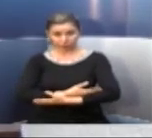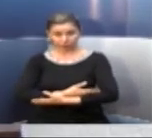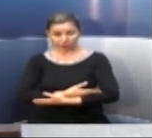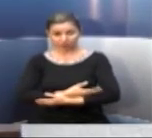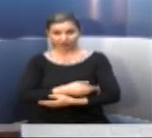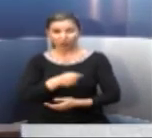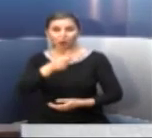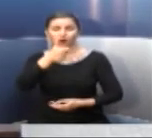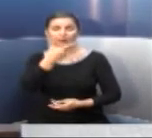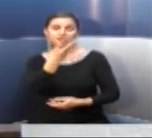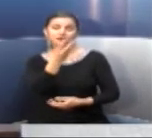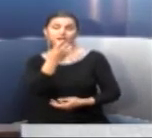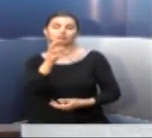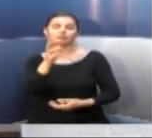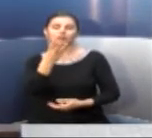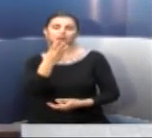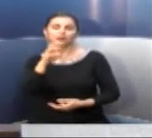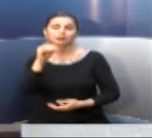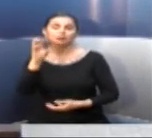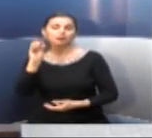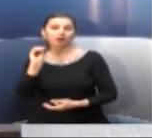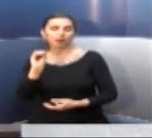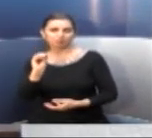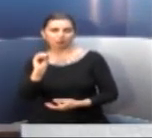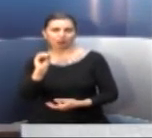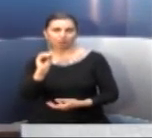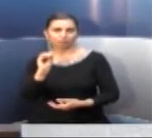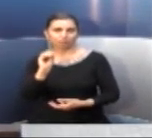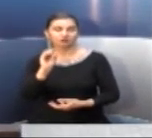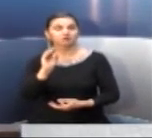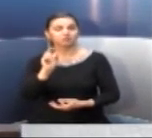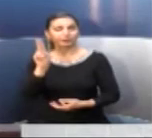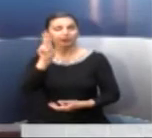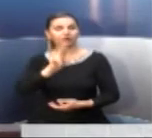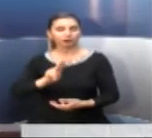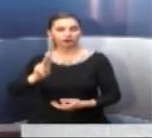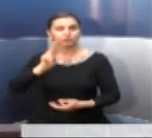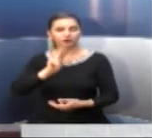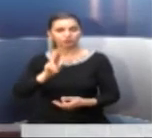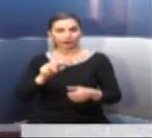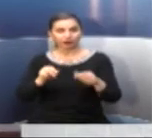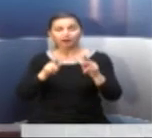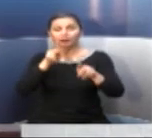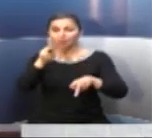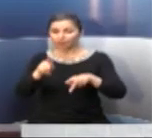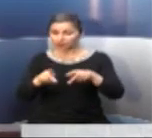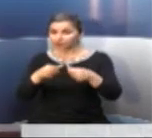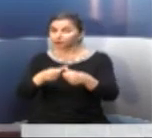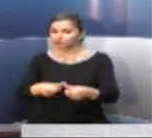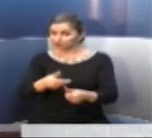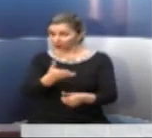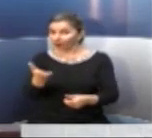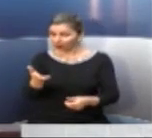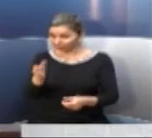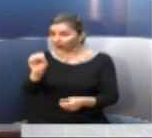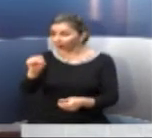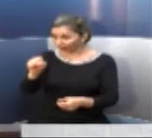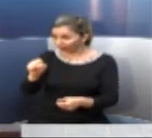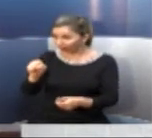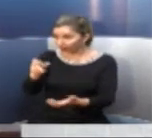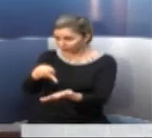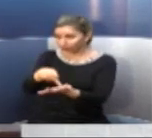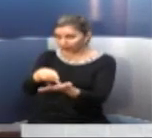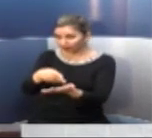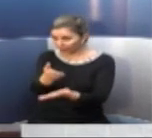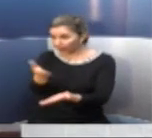na ADV7. E as fraldas são esses que estão aqui, que fabricam essas fraldas, né, pessoal? É eles que